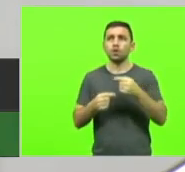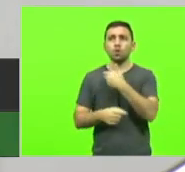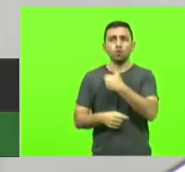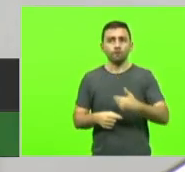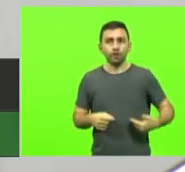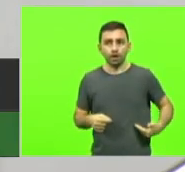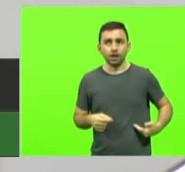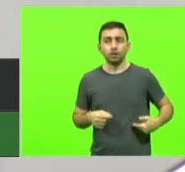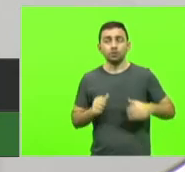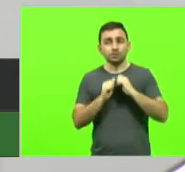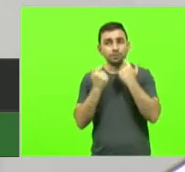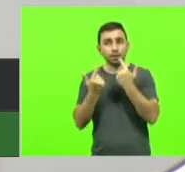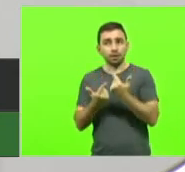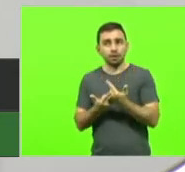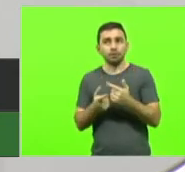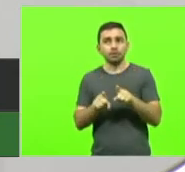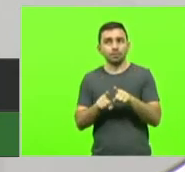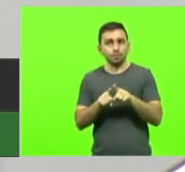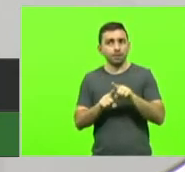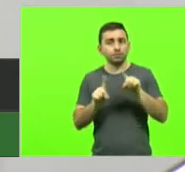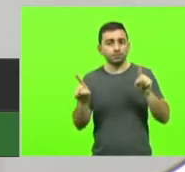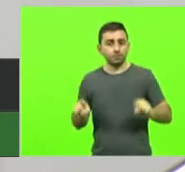o parlamento e os servidores.